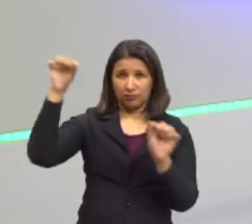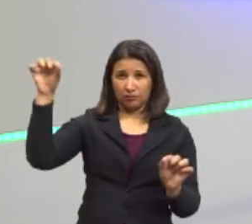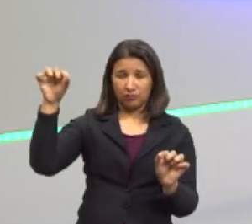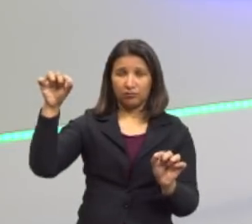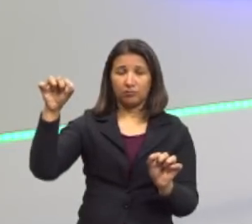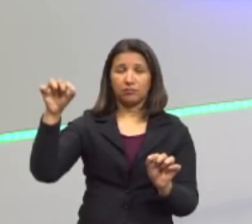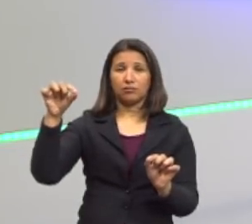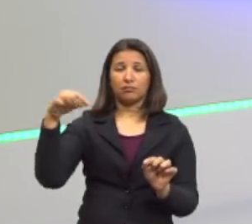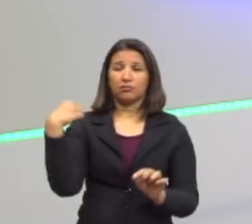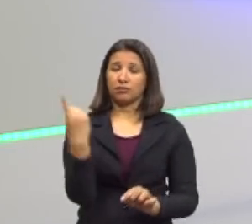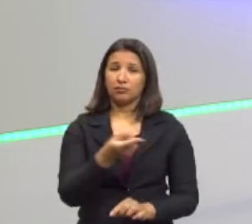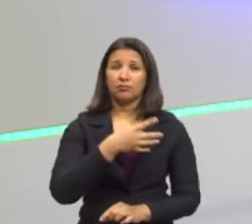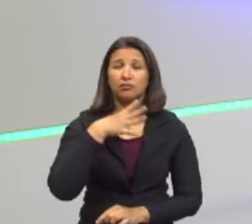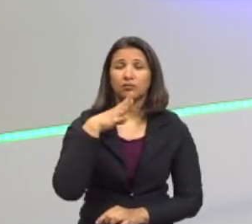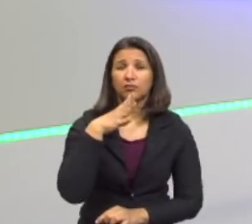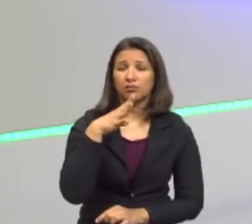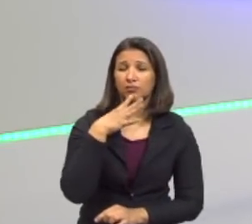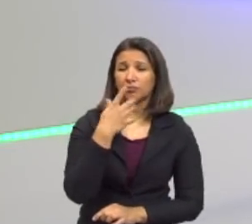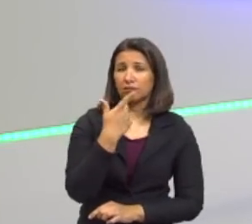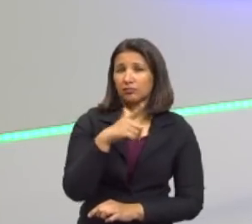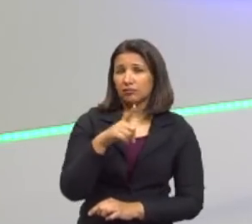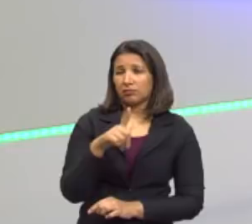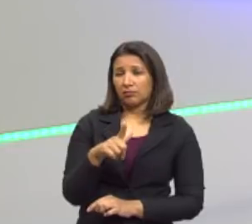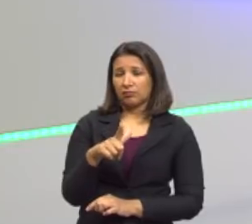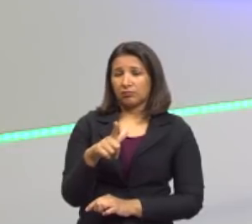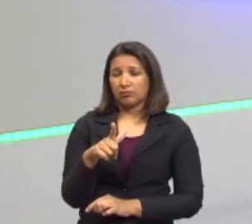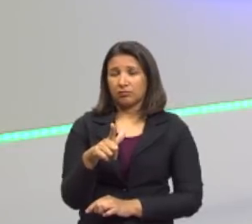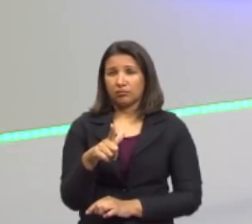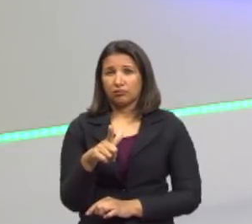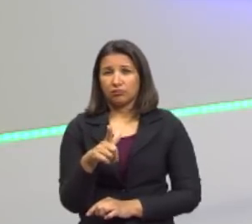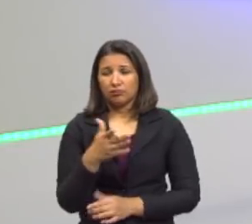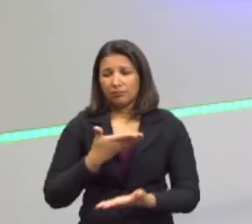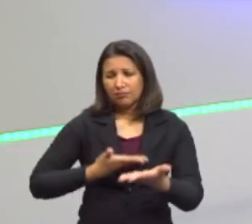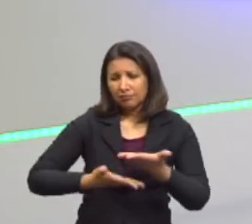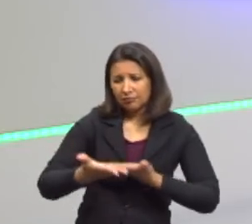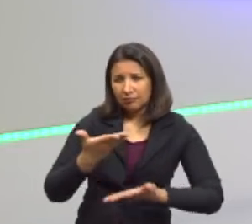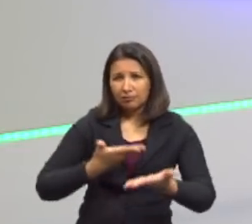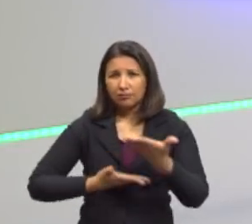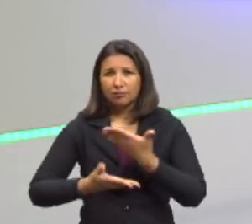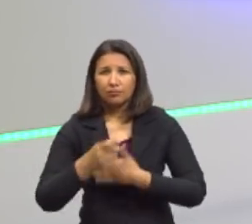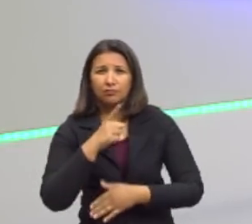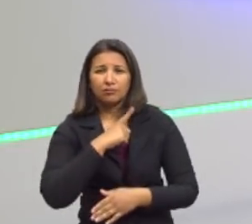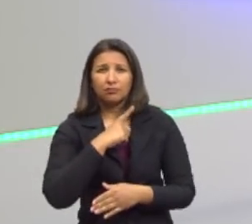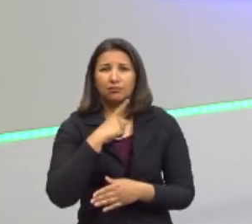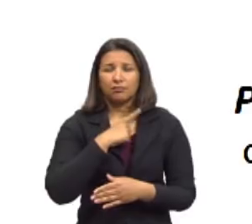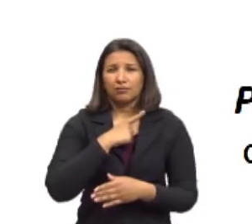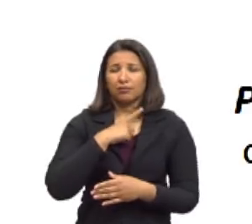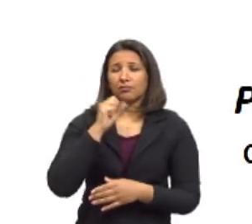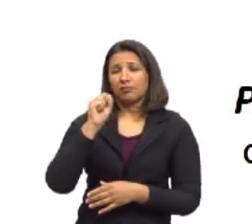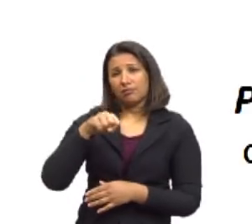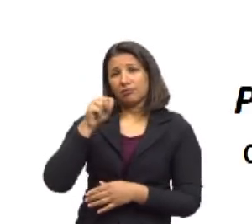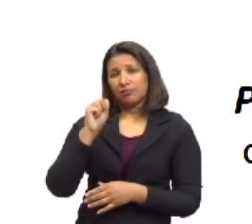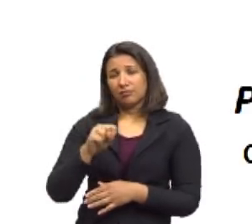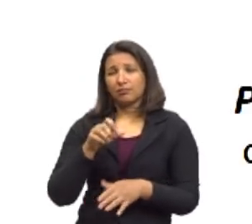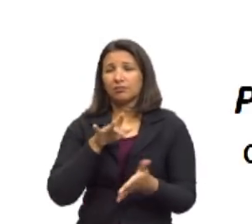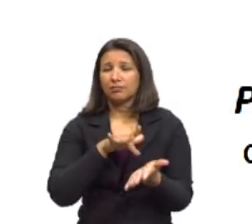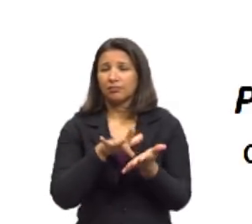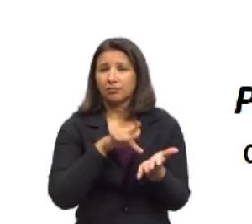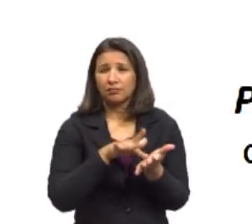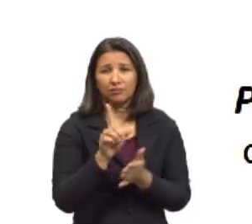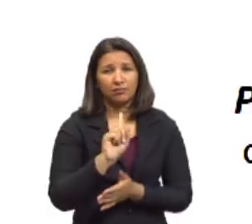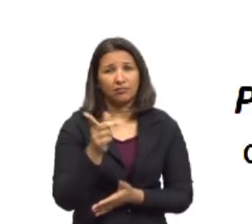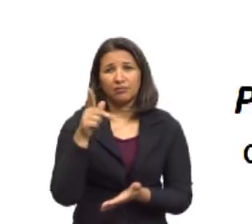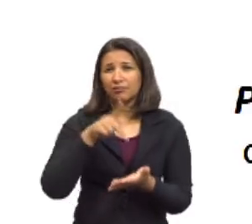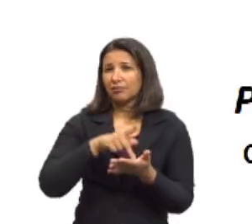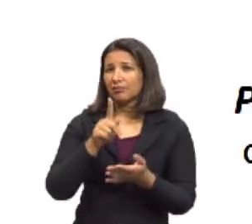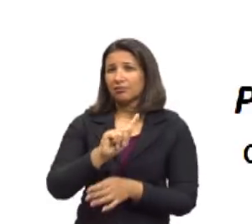gente conhece, né, não teria essa interação que existe, né? Então, é algo muito mais da ficção e não é da realidade.